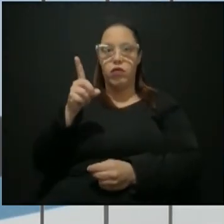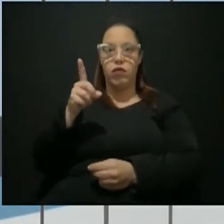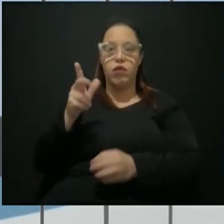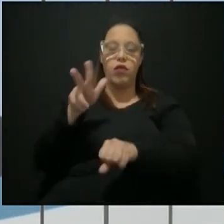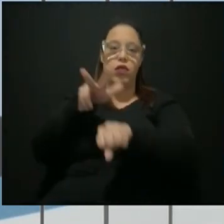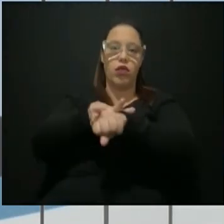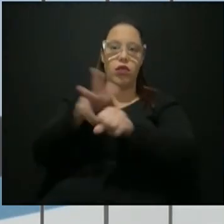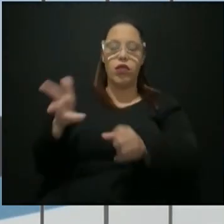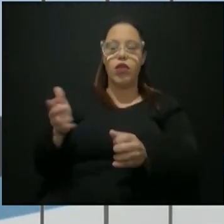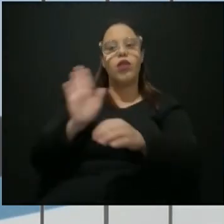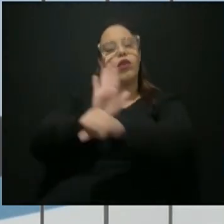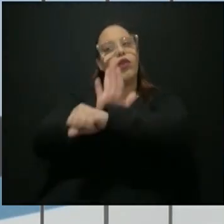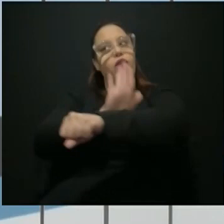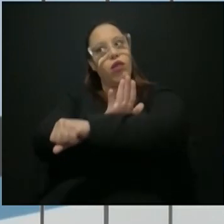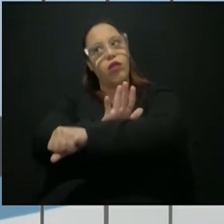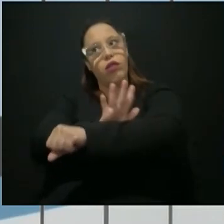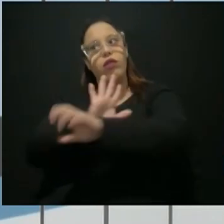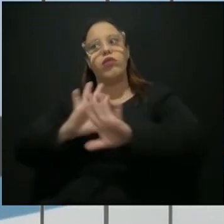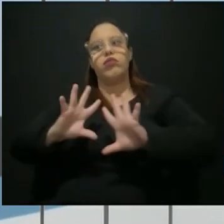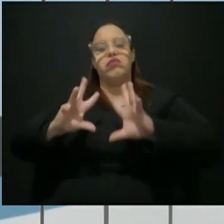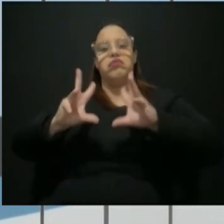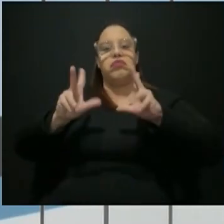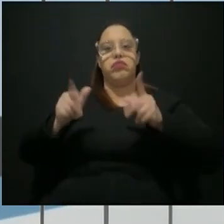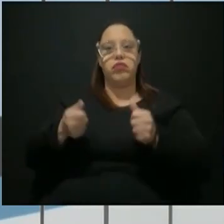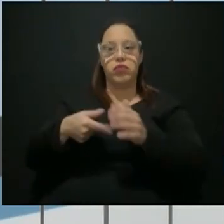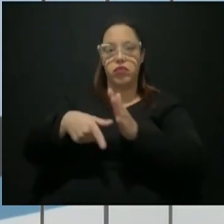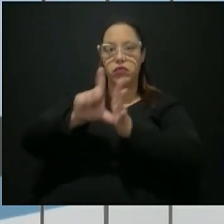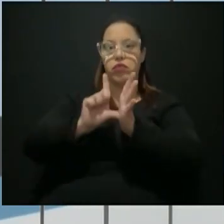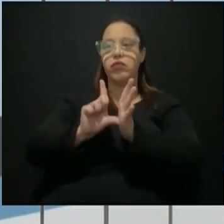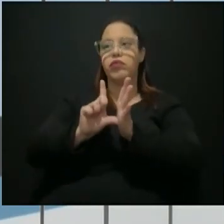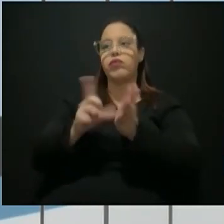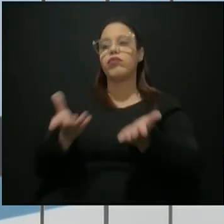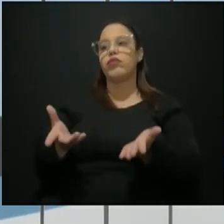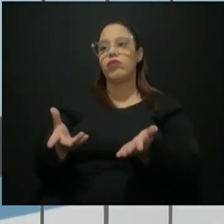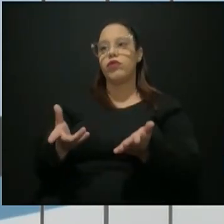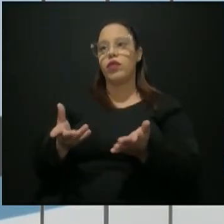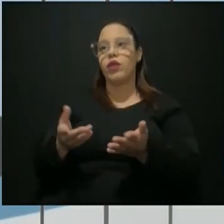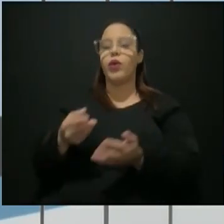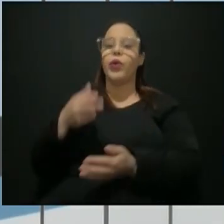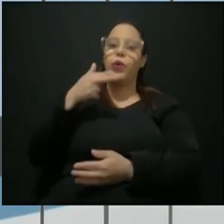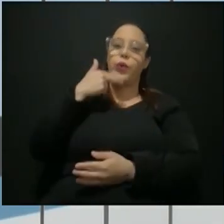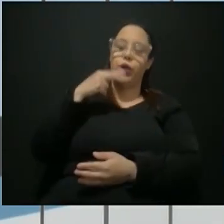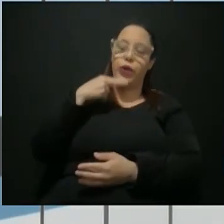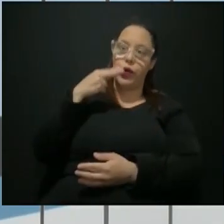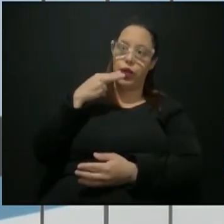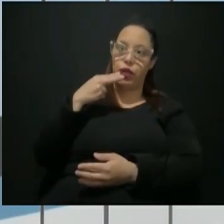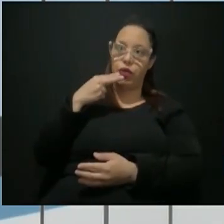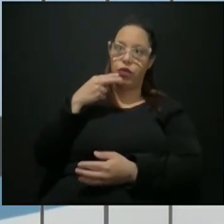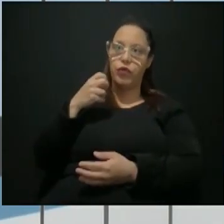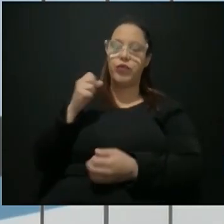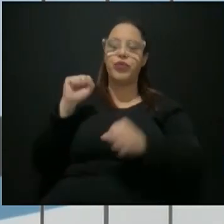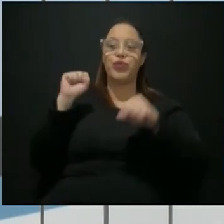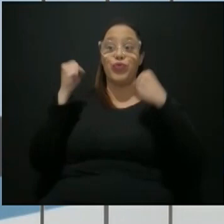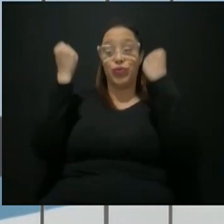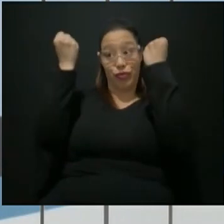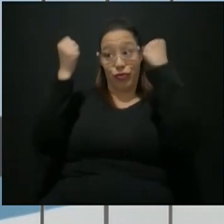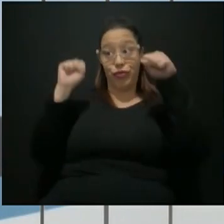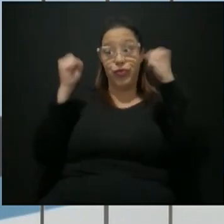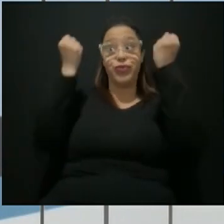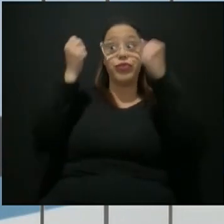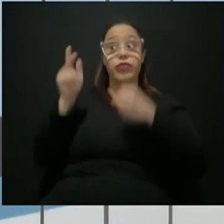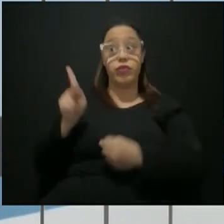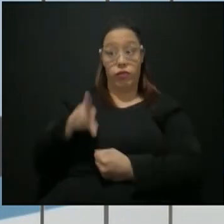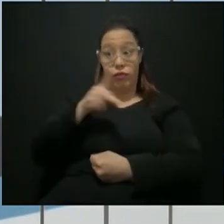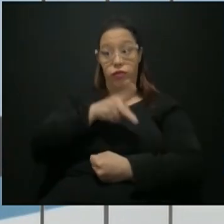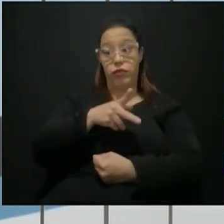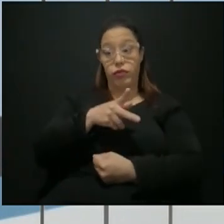estou falando do cuidado anterior até, né, o profissional de nutrição, o profissional de educação física. Cada vez mais os profissionais terão